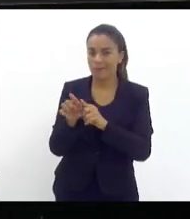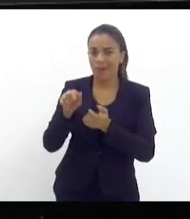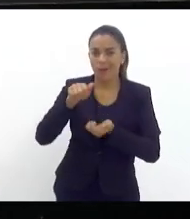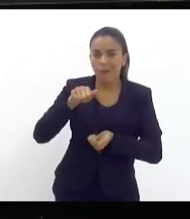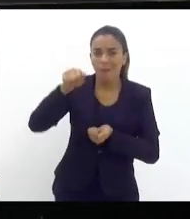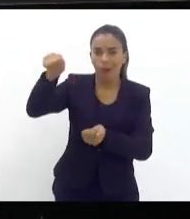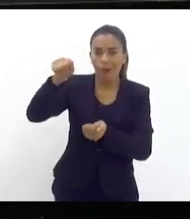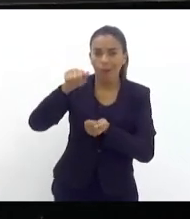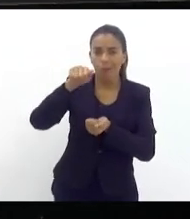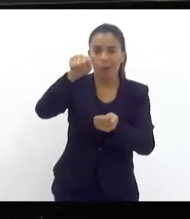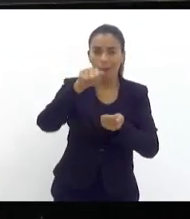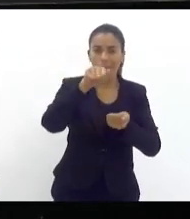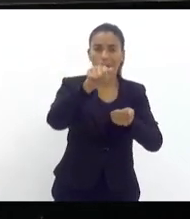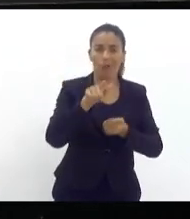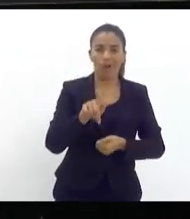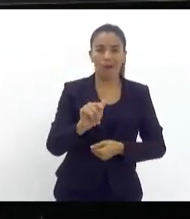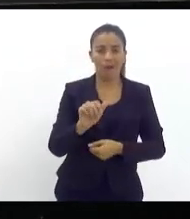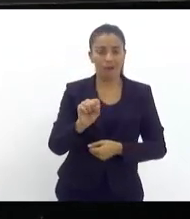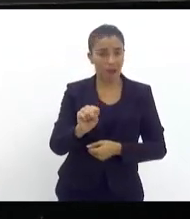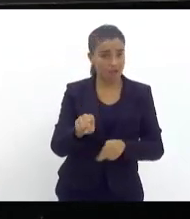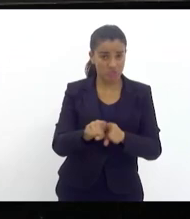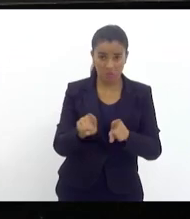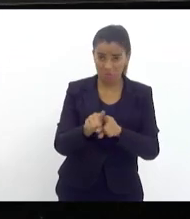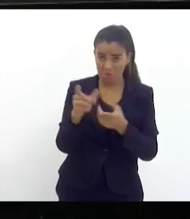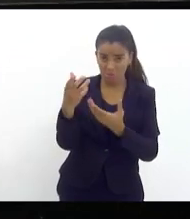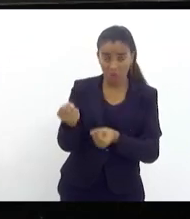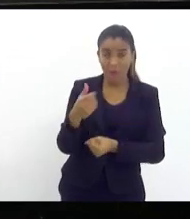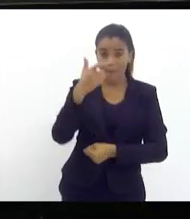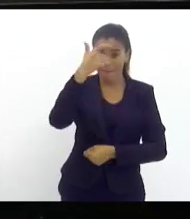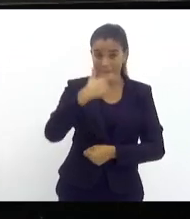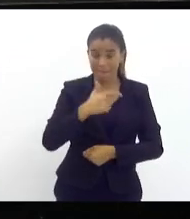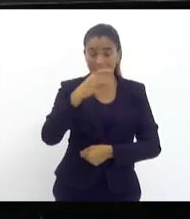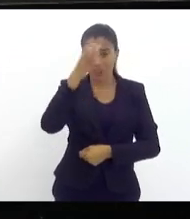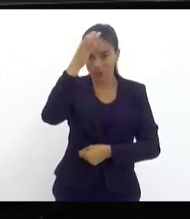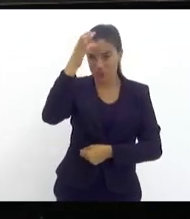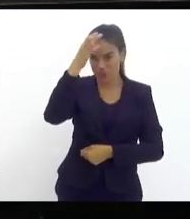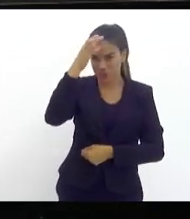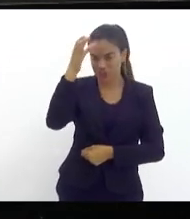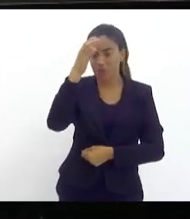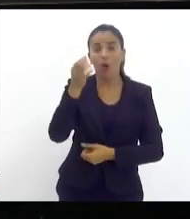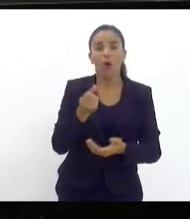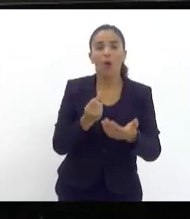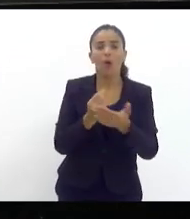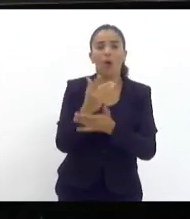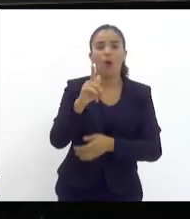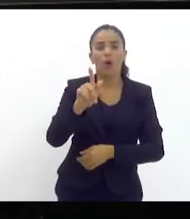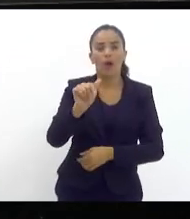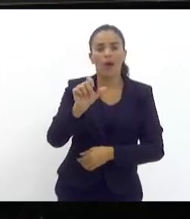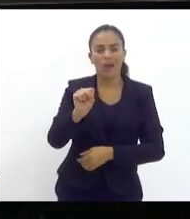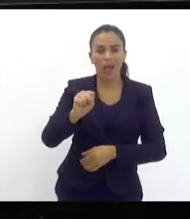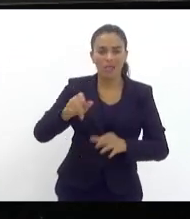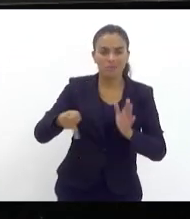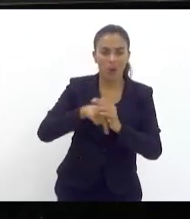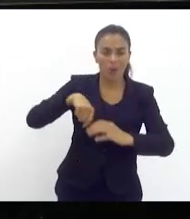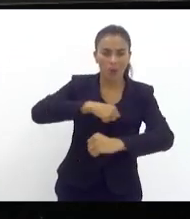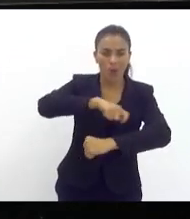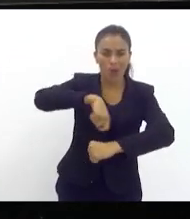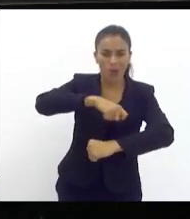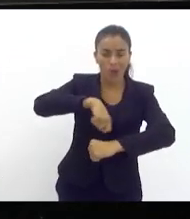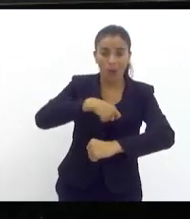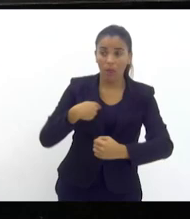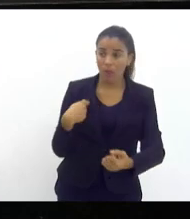também não estão aderindo a minha tia comprou hoje um botijão de gás e pagou